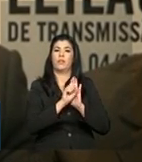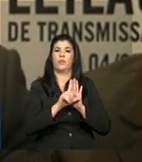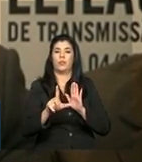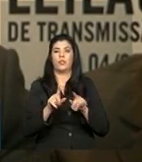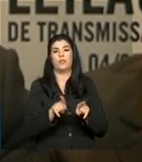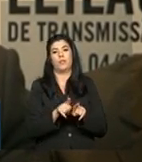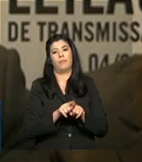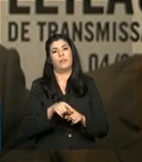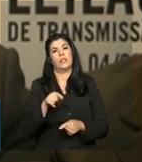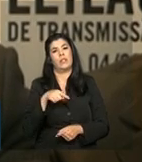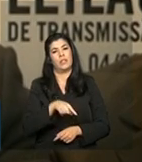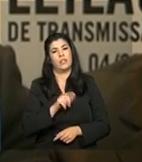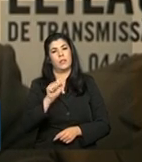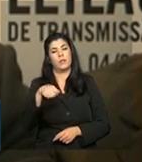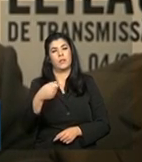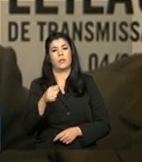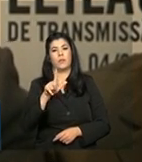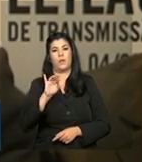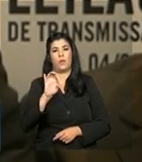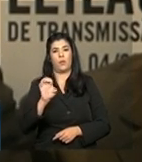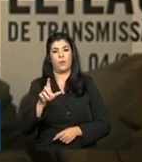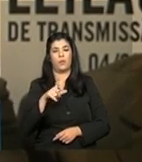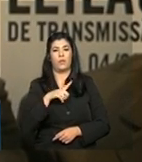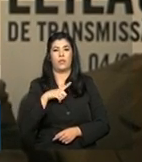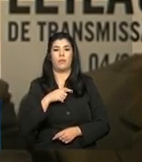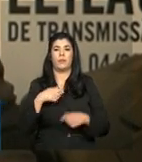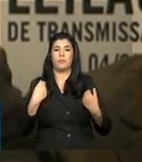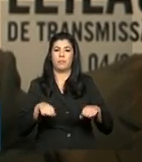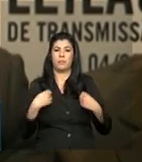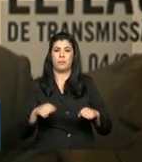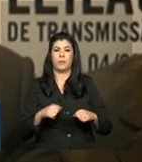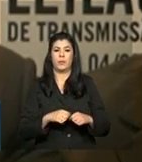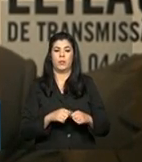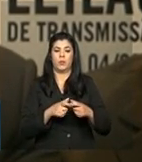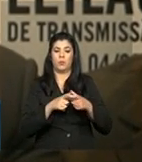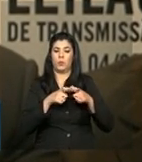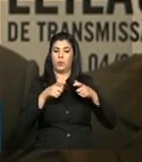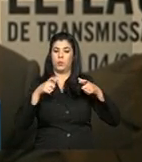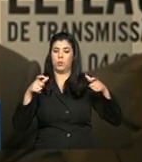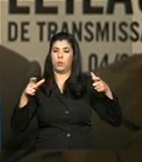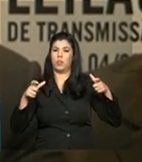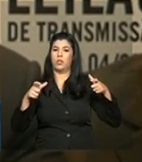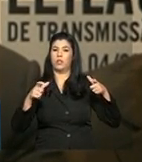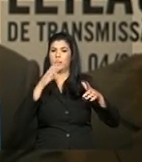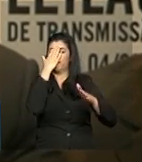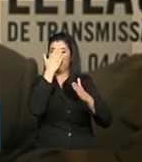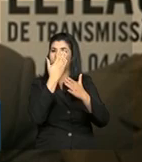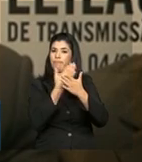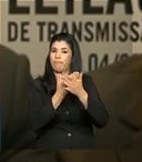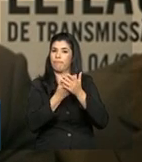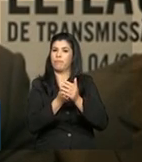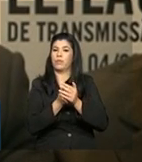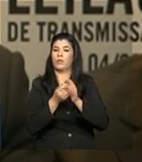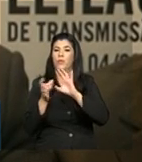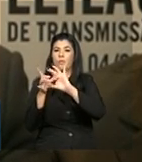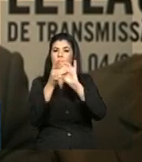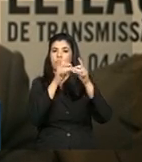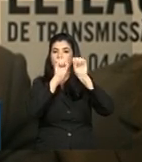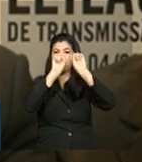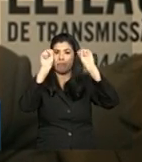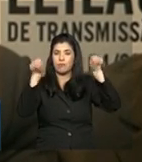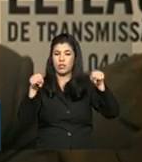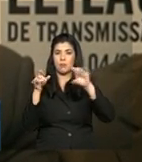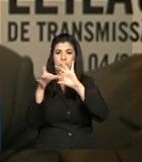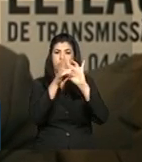são lotes que são importantes para robustecer a confiabilidade do sistema interligado nacional, e que